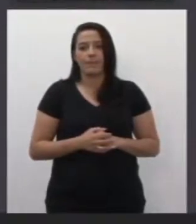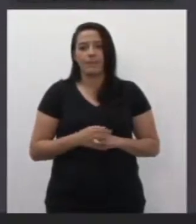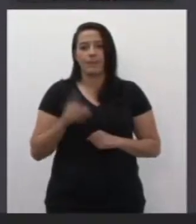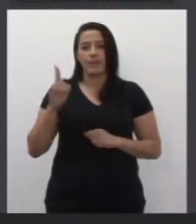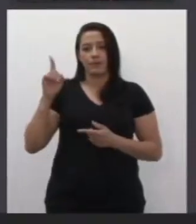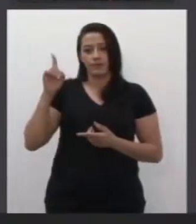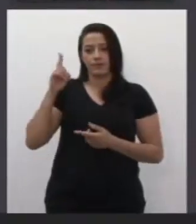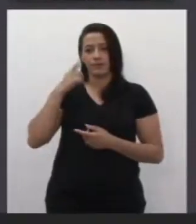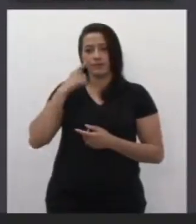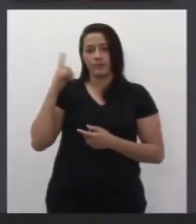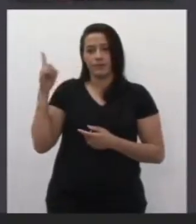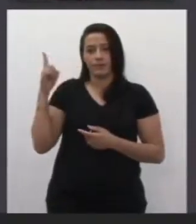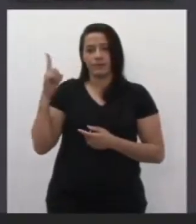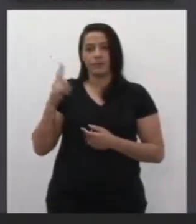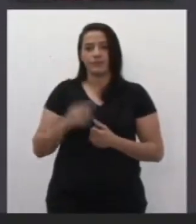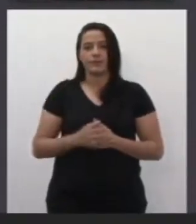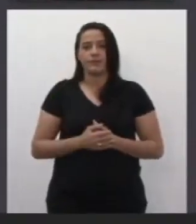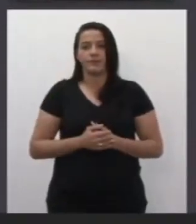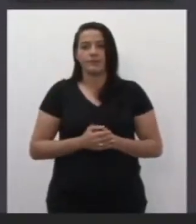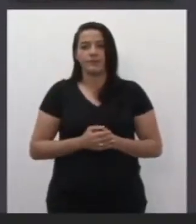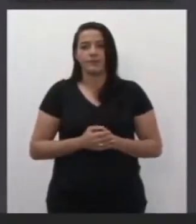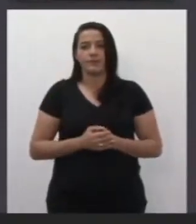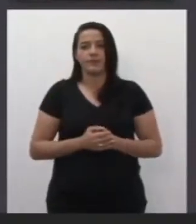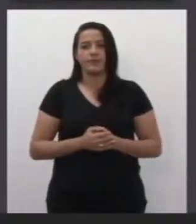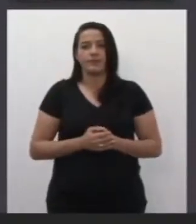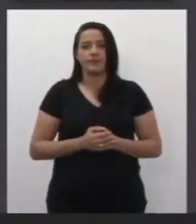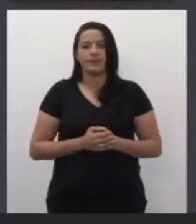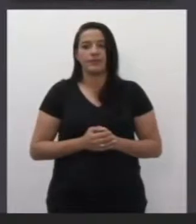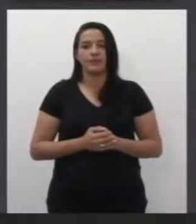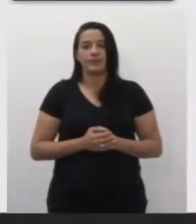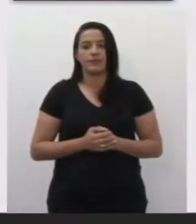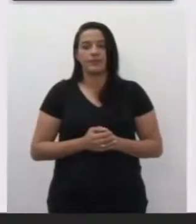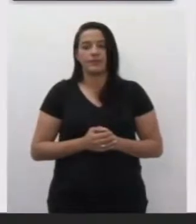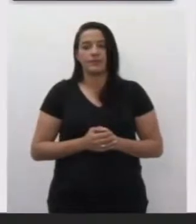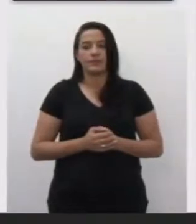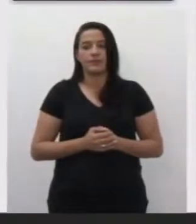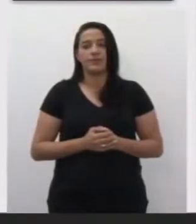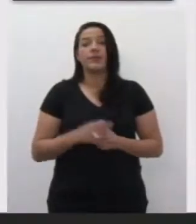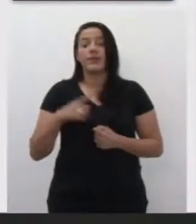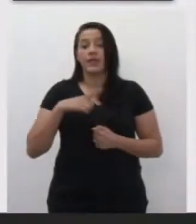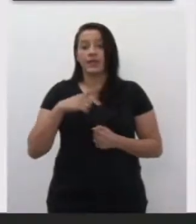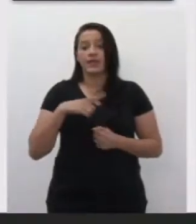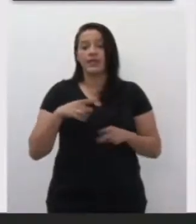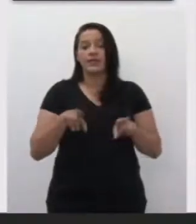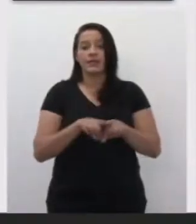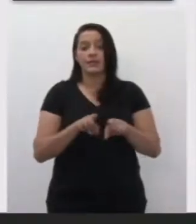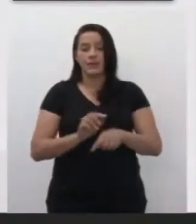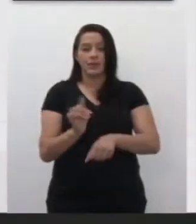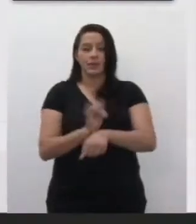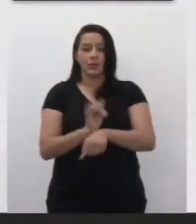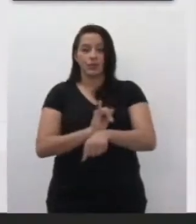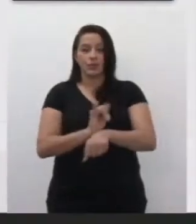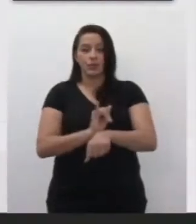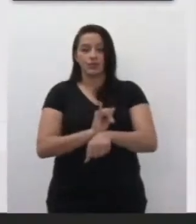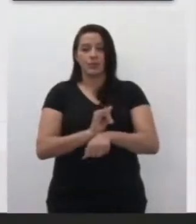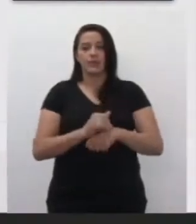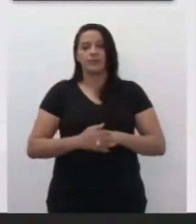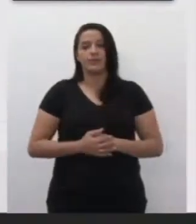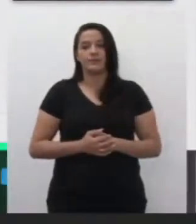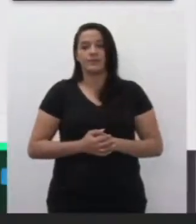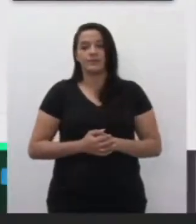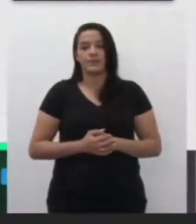Descomplica, né? É só entrar aqui no Instagram e escrever Descomplica. E tem também o nosso YouTube, tá?